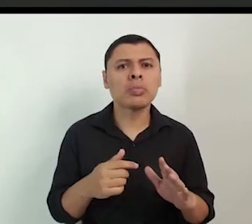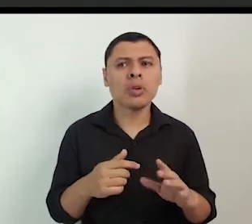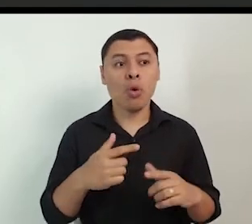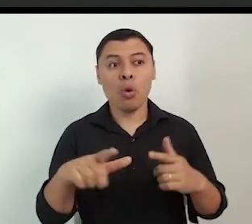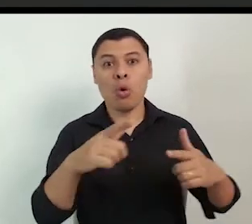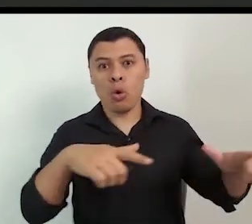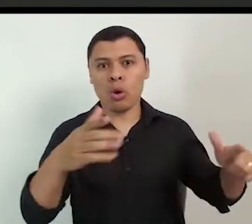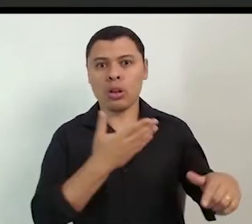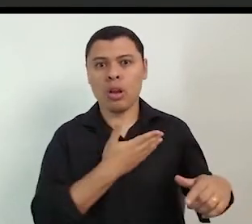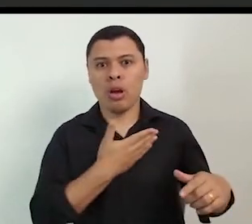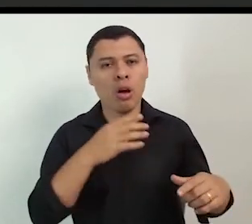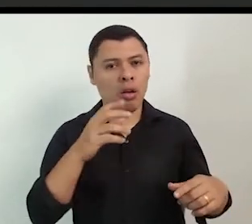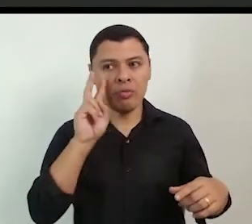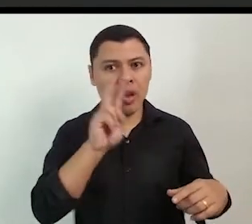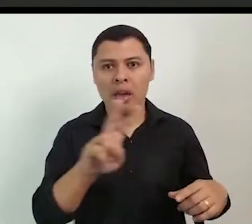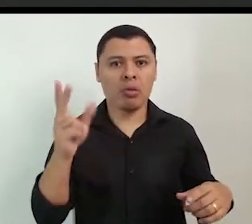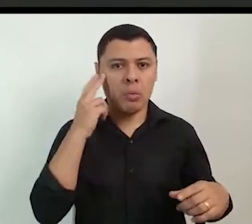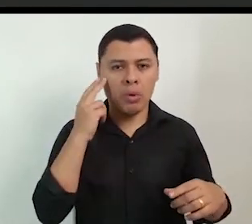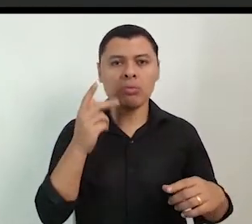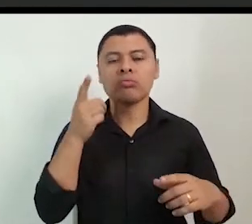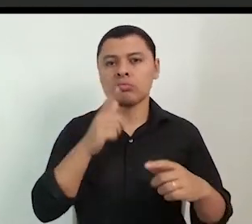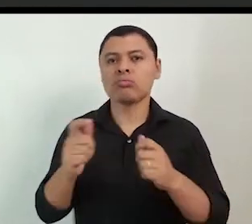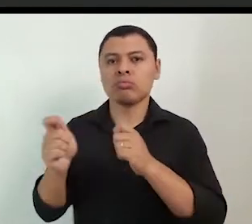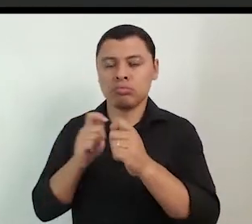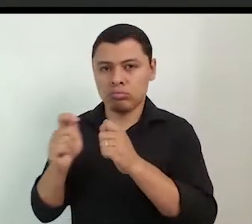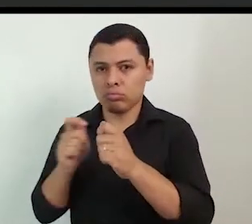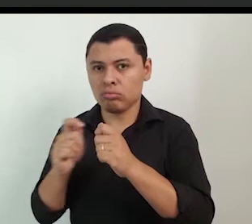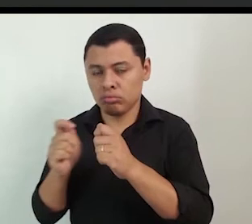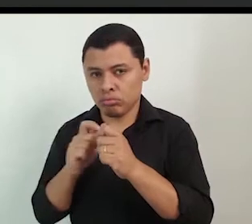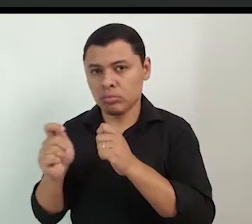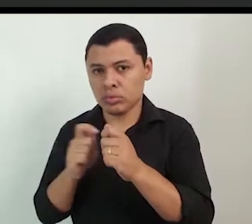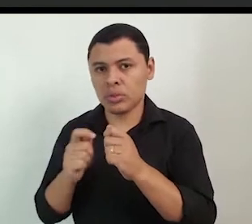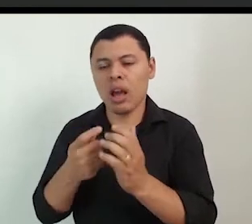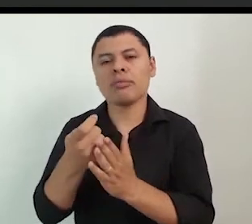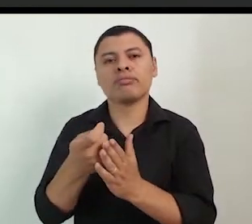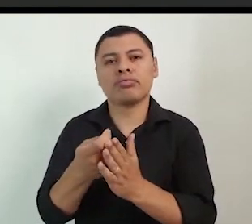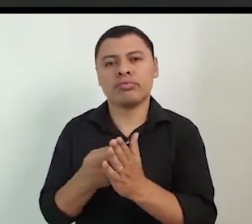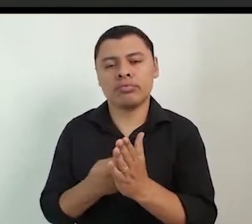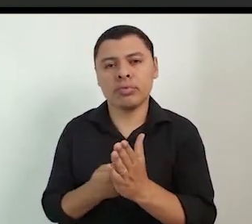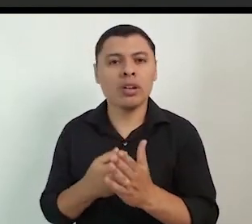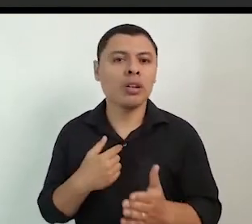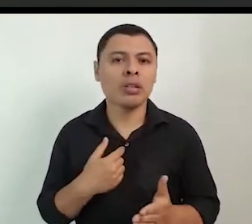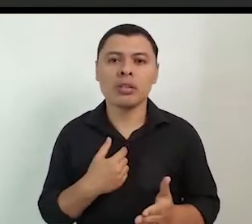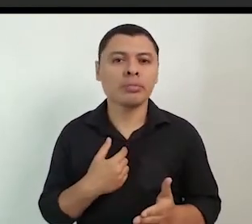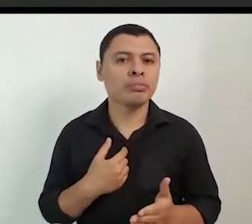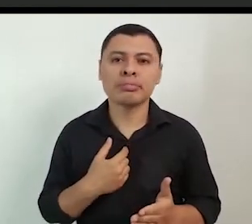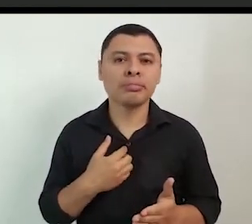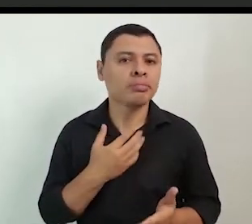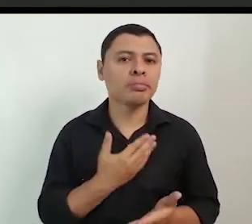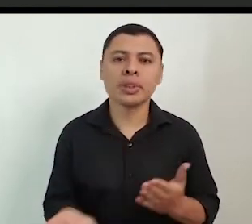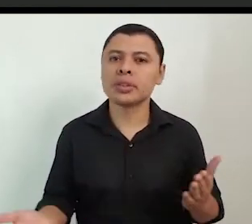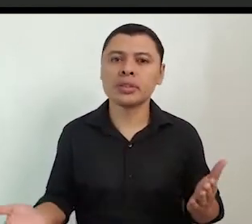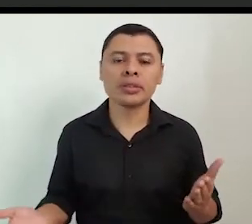colegas passaram para fazer o próximo processo, que era uma redação, e eu, infelizmente,